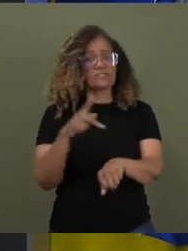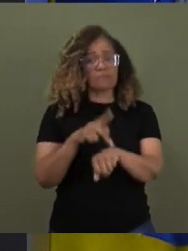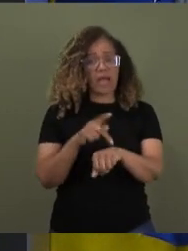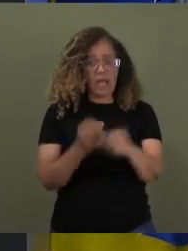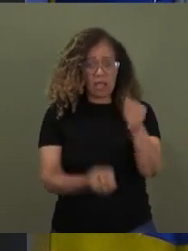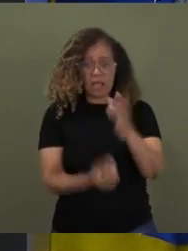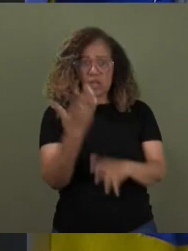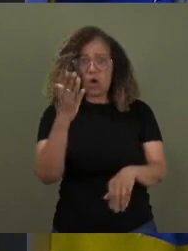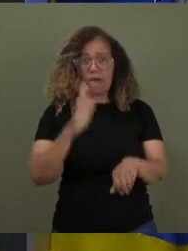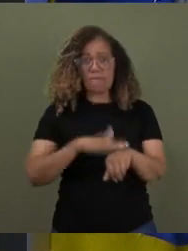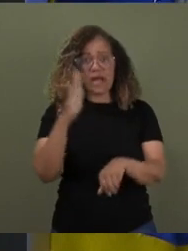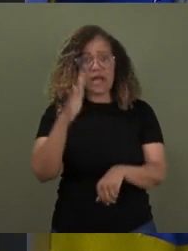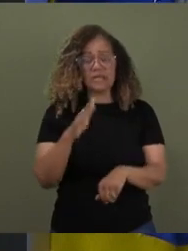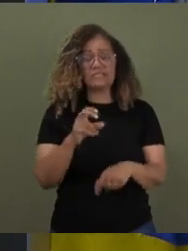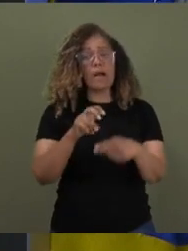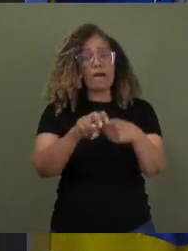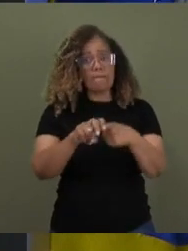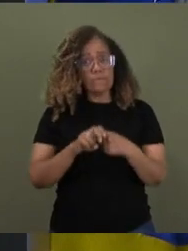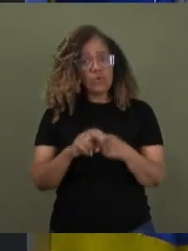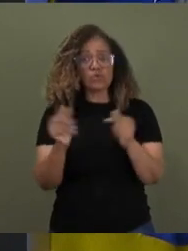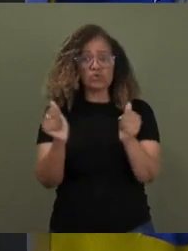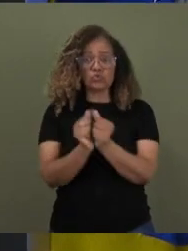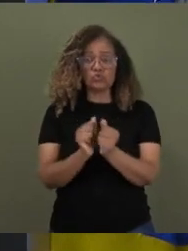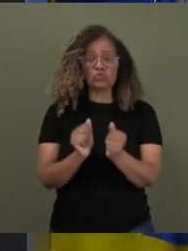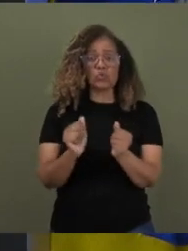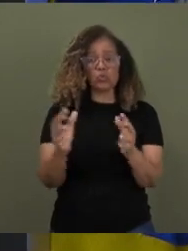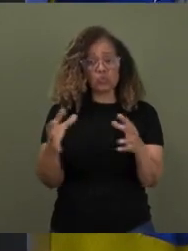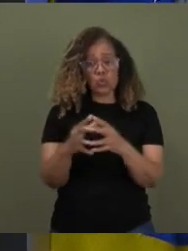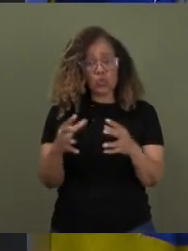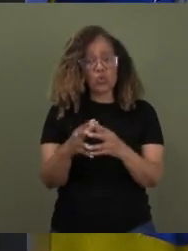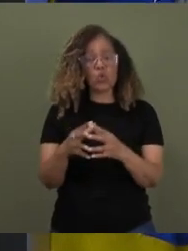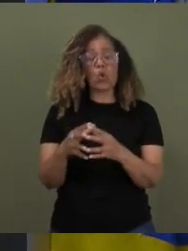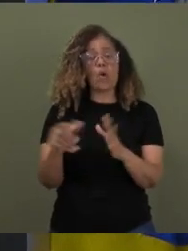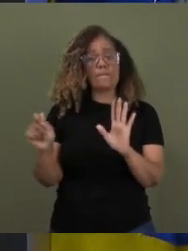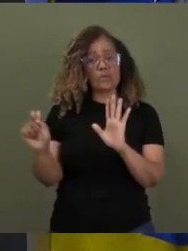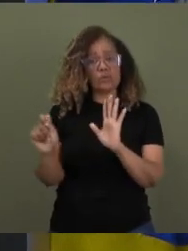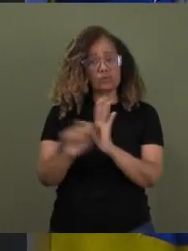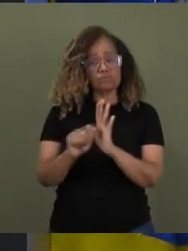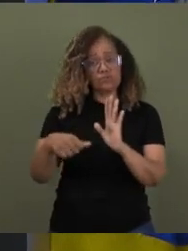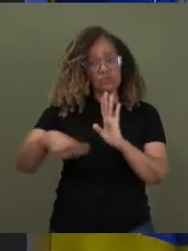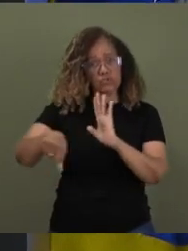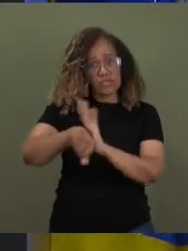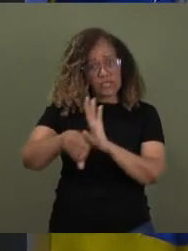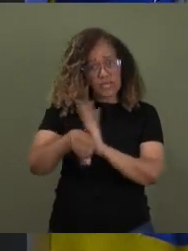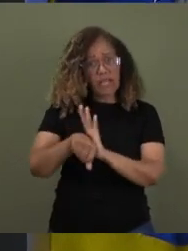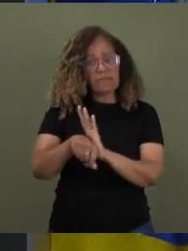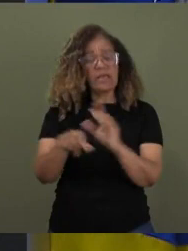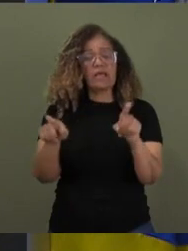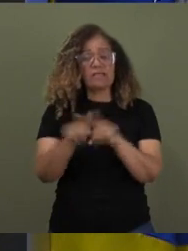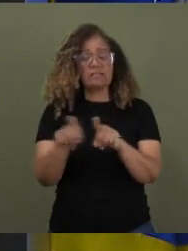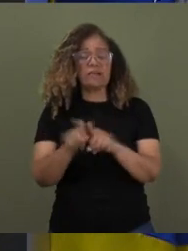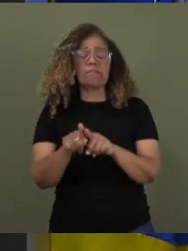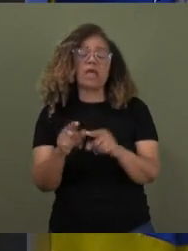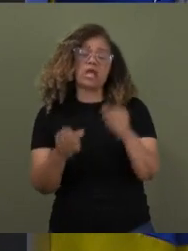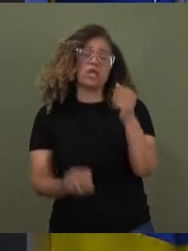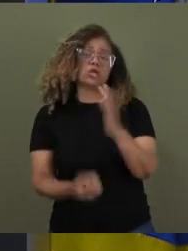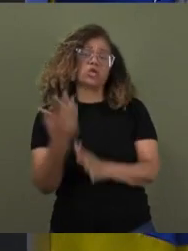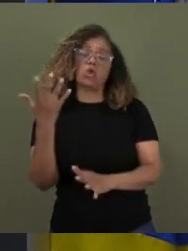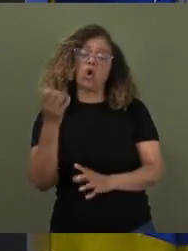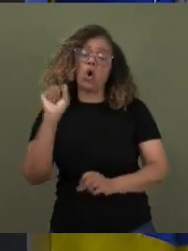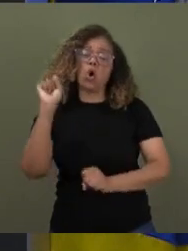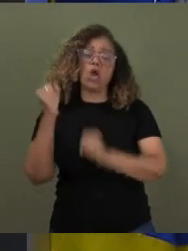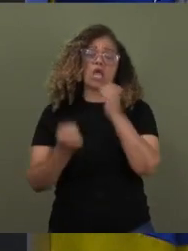foi por isso que, junto com o crime organizado, se criou a maior indústria de derivados da maconha, que